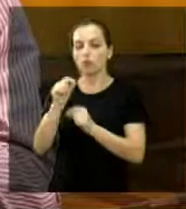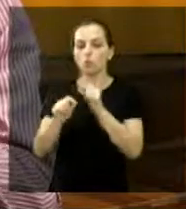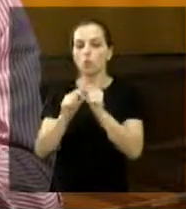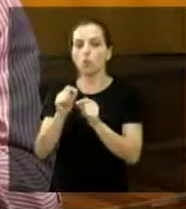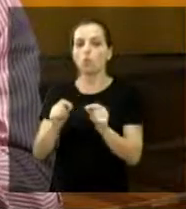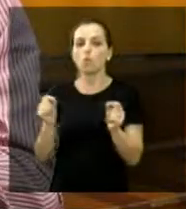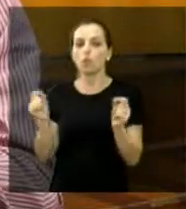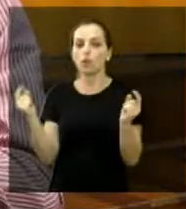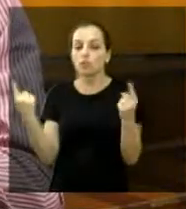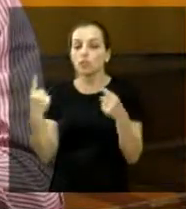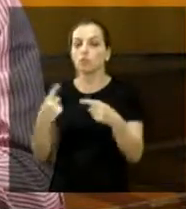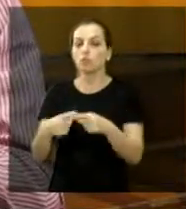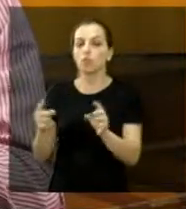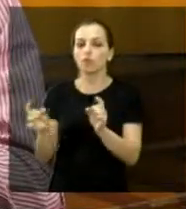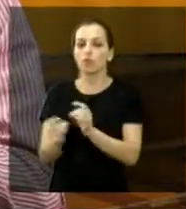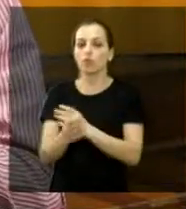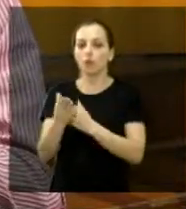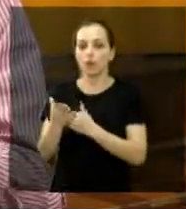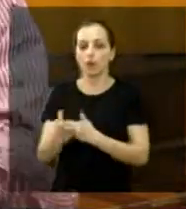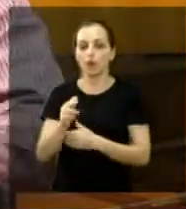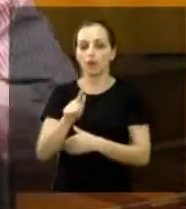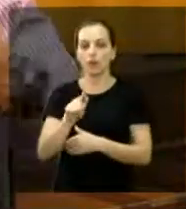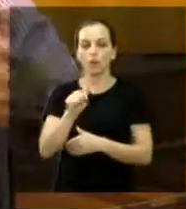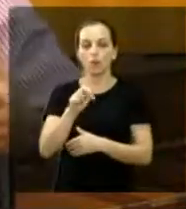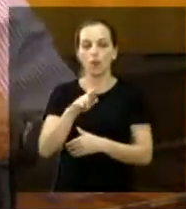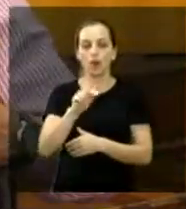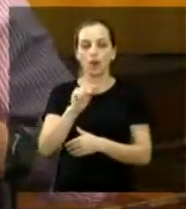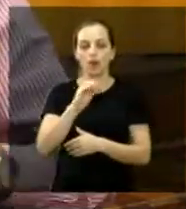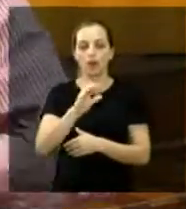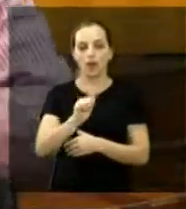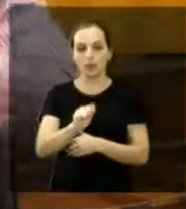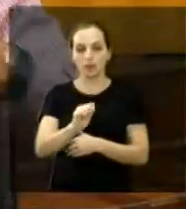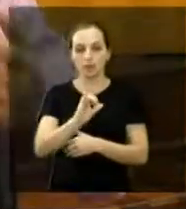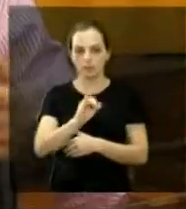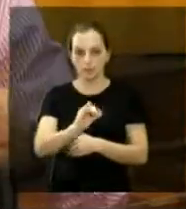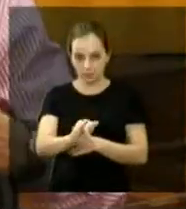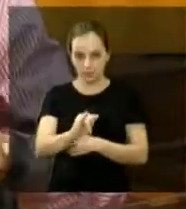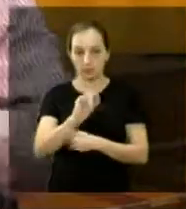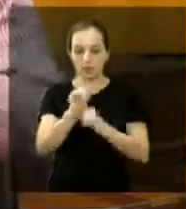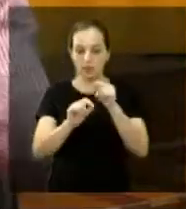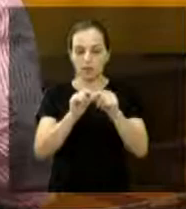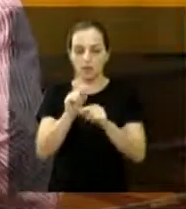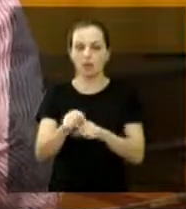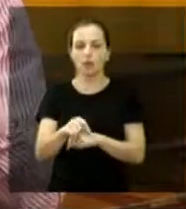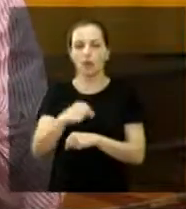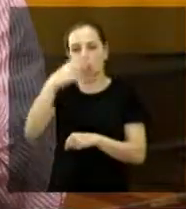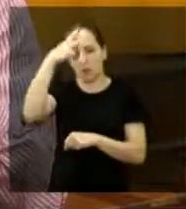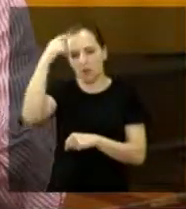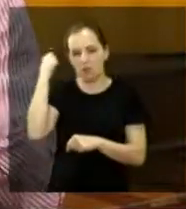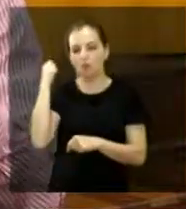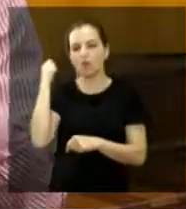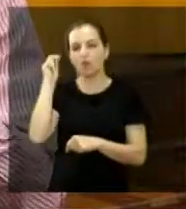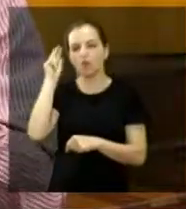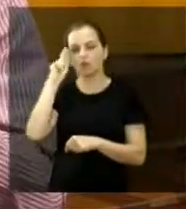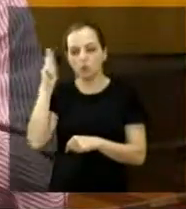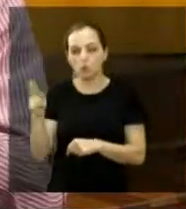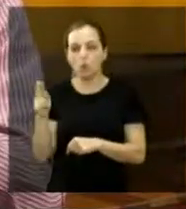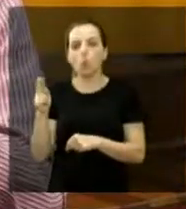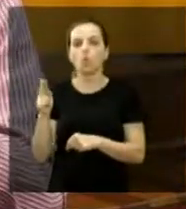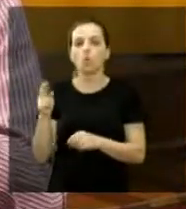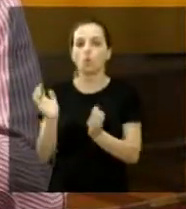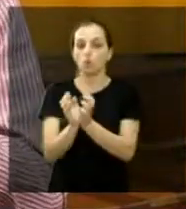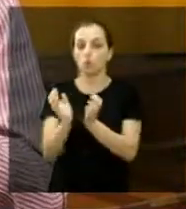lá em Guaraci. E a cidade pequena, o prefeito era o dono do time, imagine a situação que se criou com relação a esse